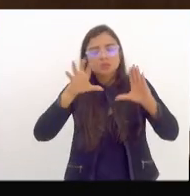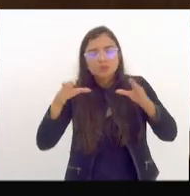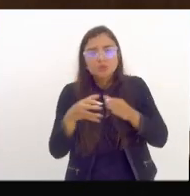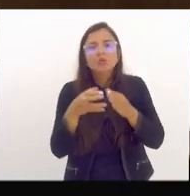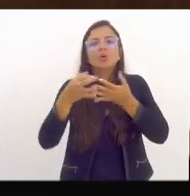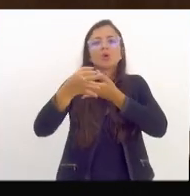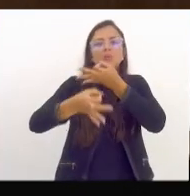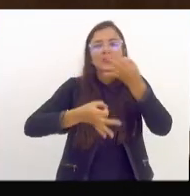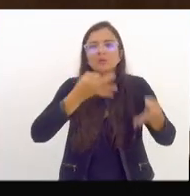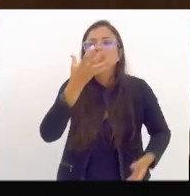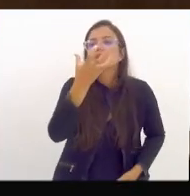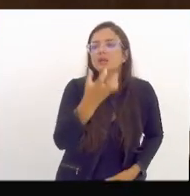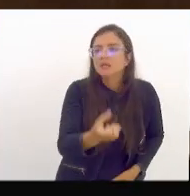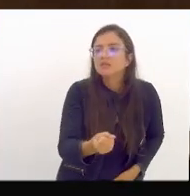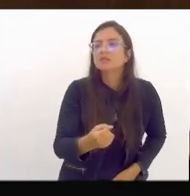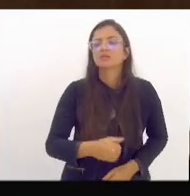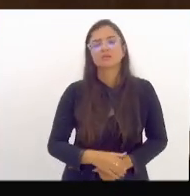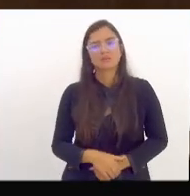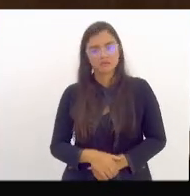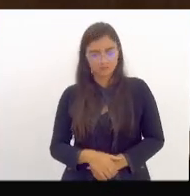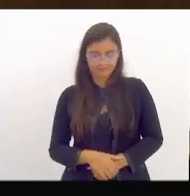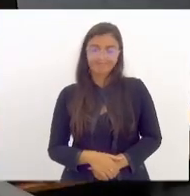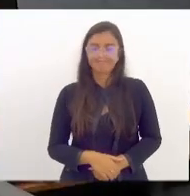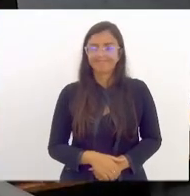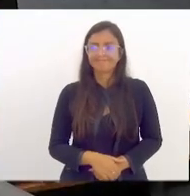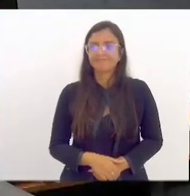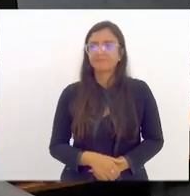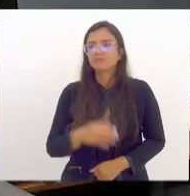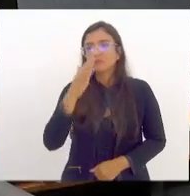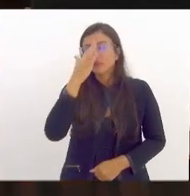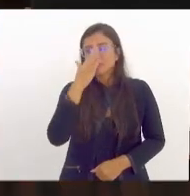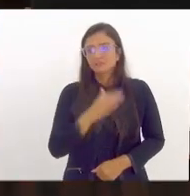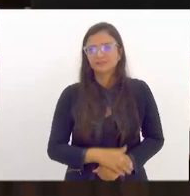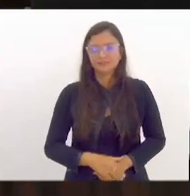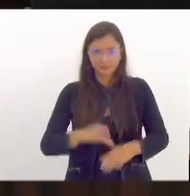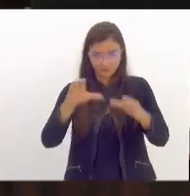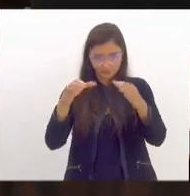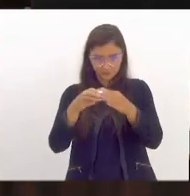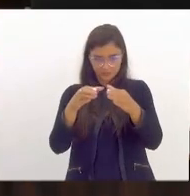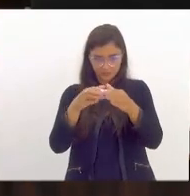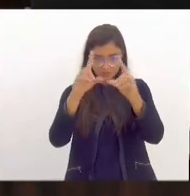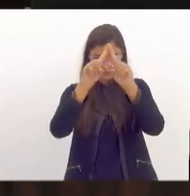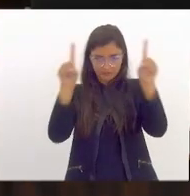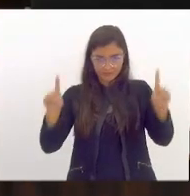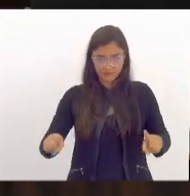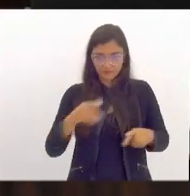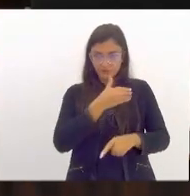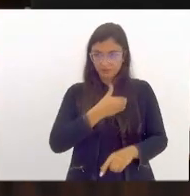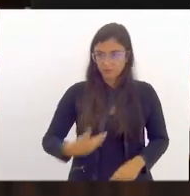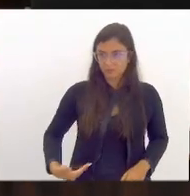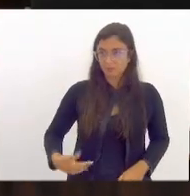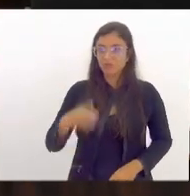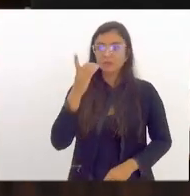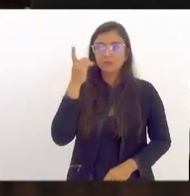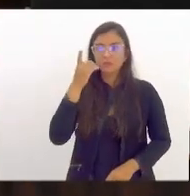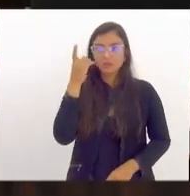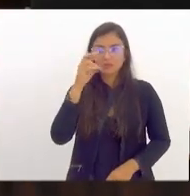é favorável ao mérito do projeto. Pela Comissão de Servidores Públicos, deputado Rodrigo Amorim.